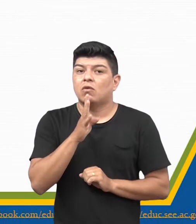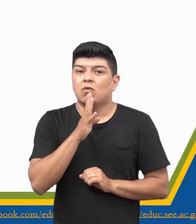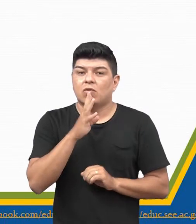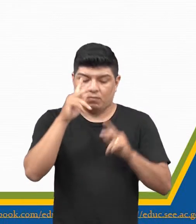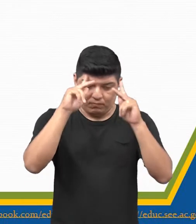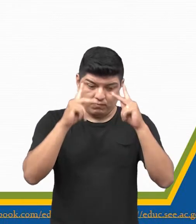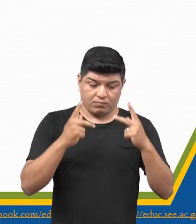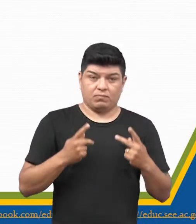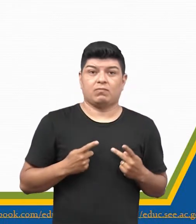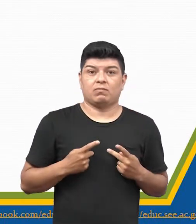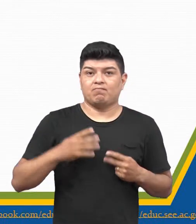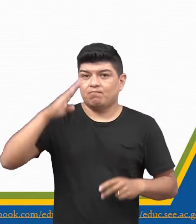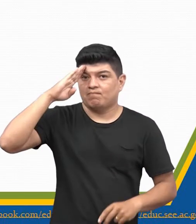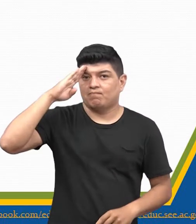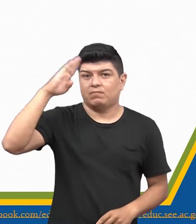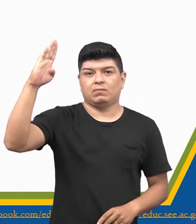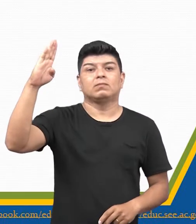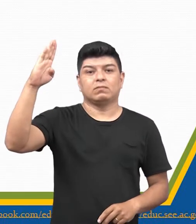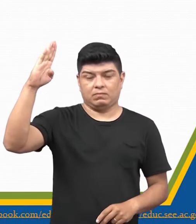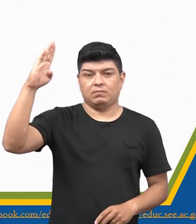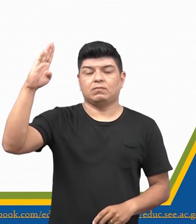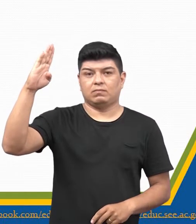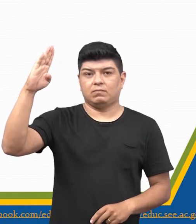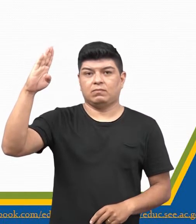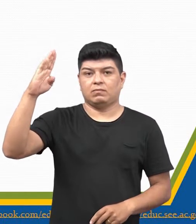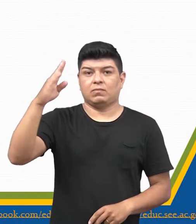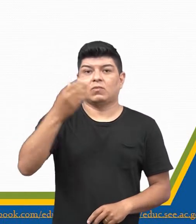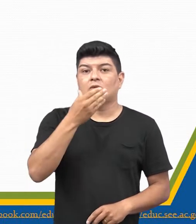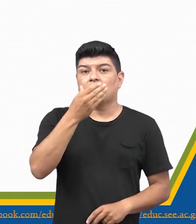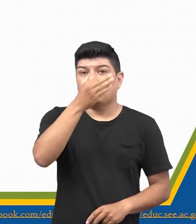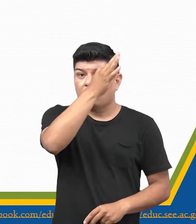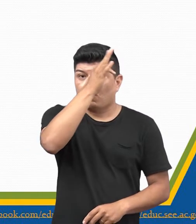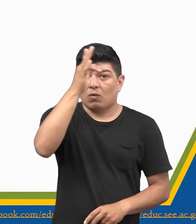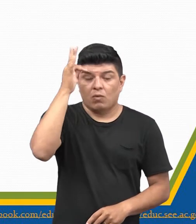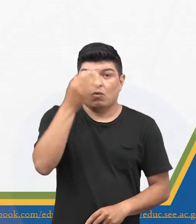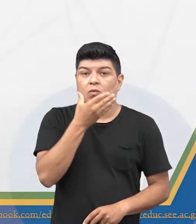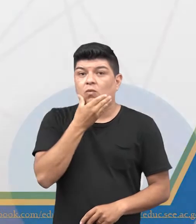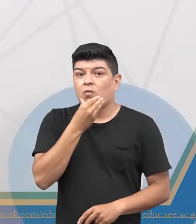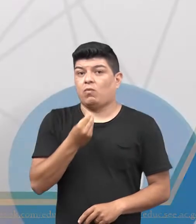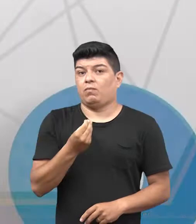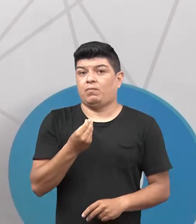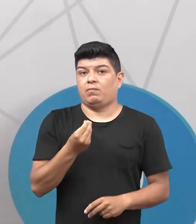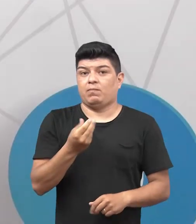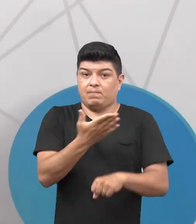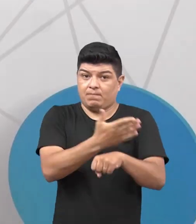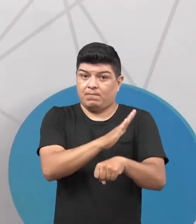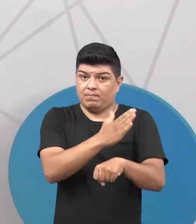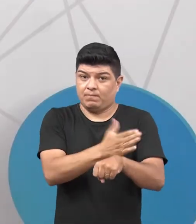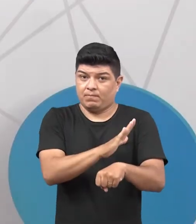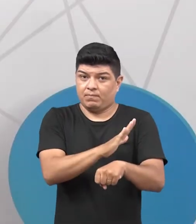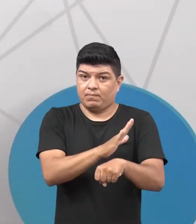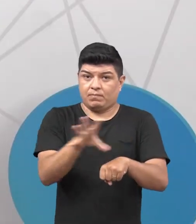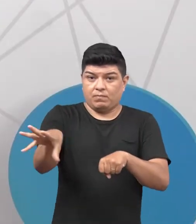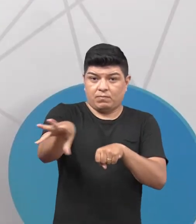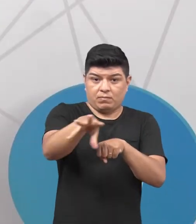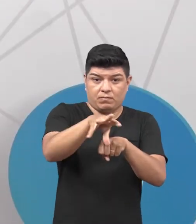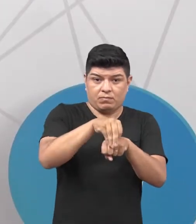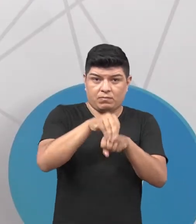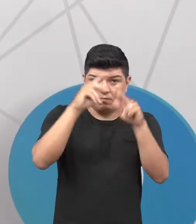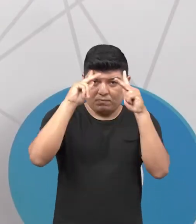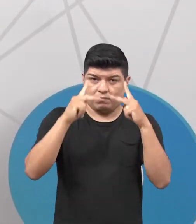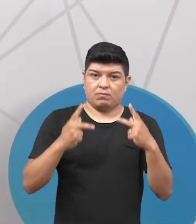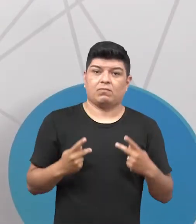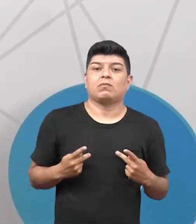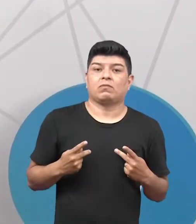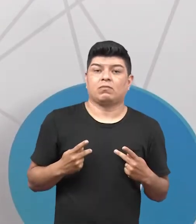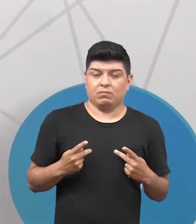ti mesmo é o fundamento daquilo que o filósofo deve praticar. O conhecimento de si mesmo.